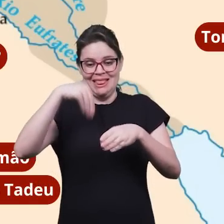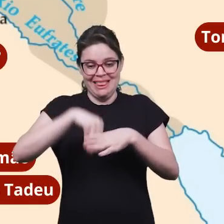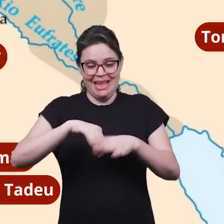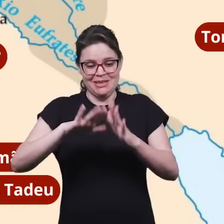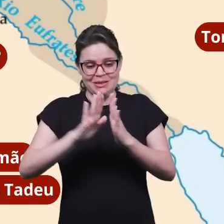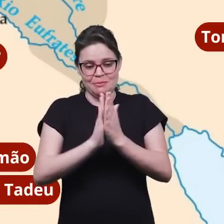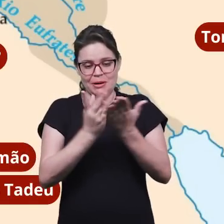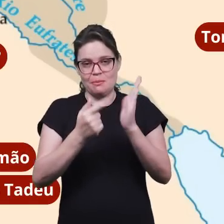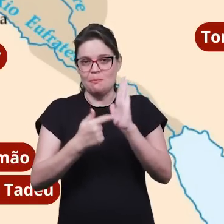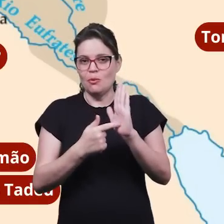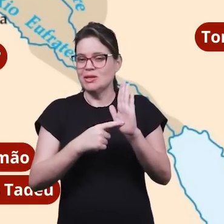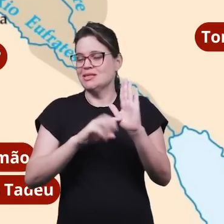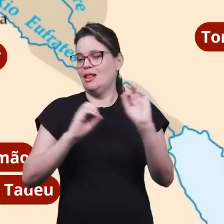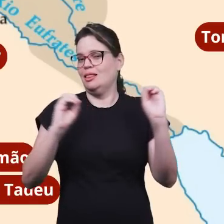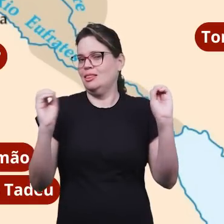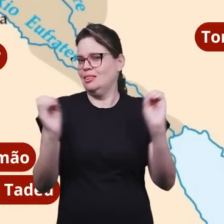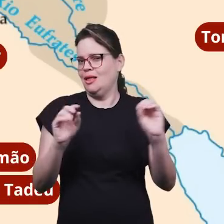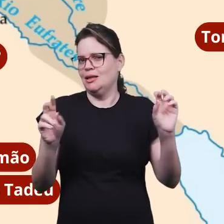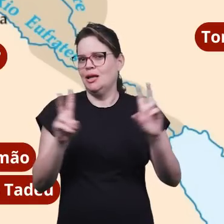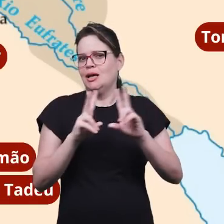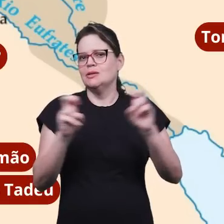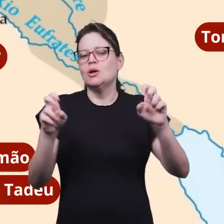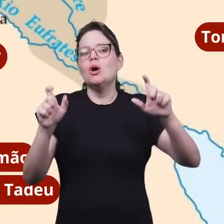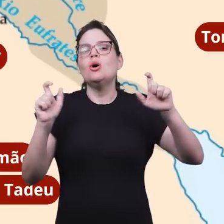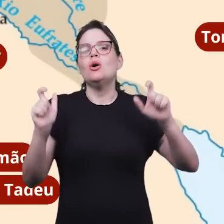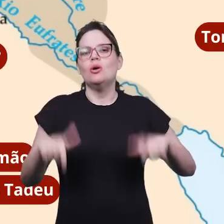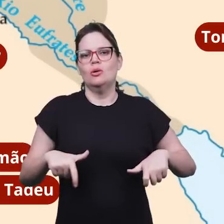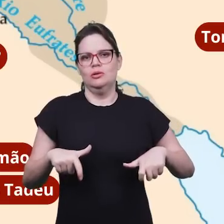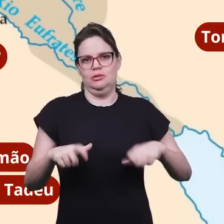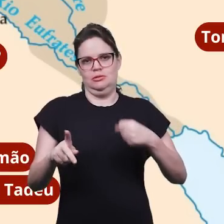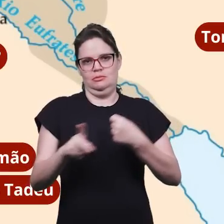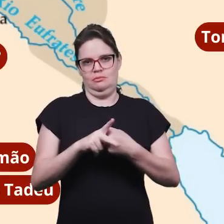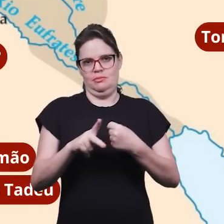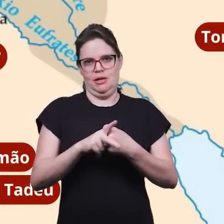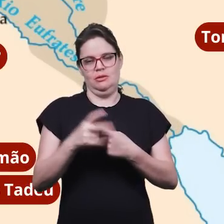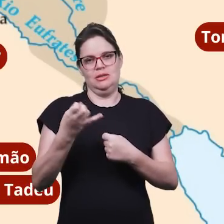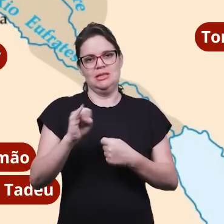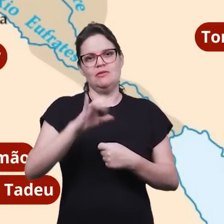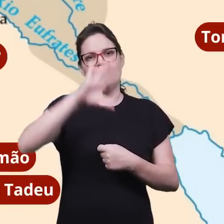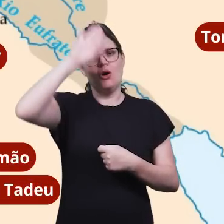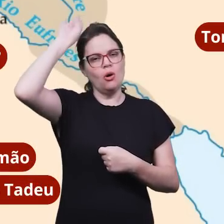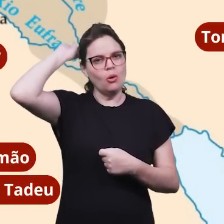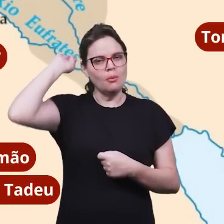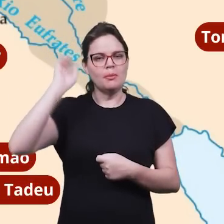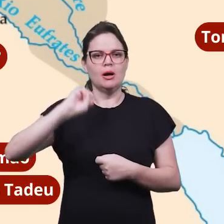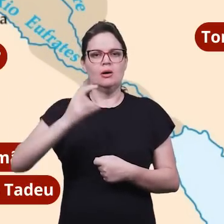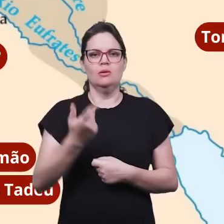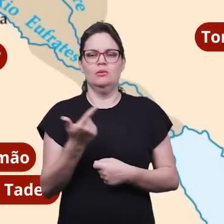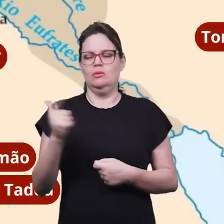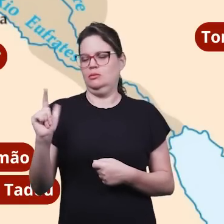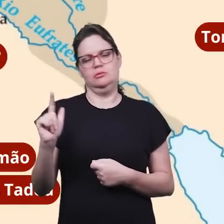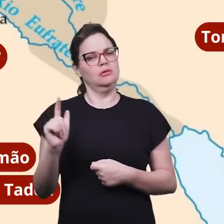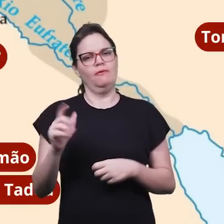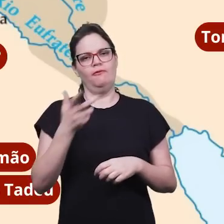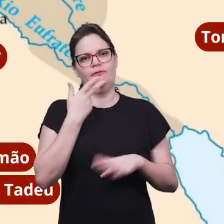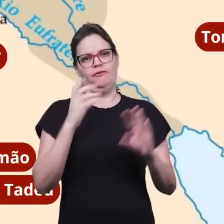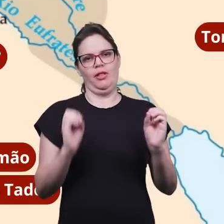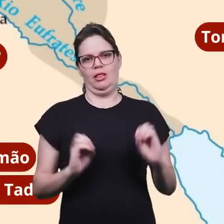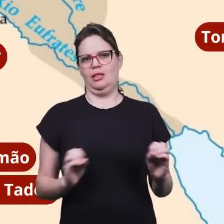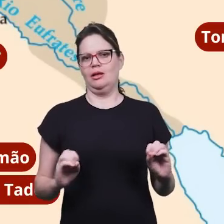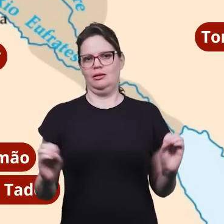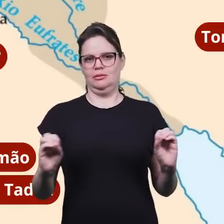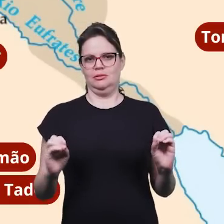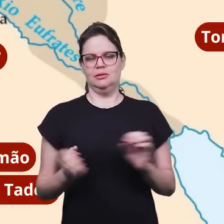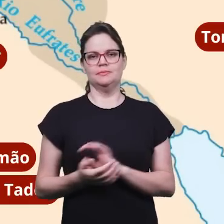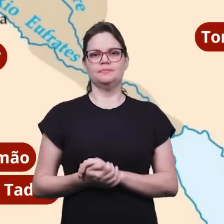não tem uma vírgula citando que Pedro foi em Roma. Inclusive, assim, quando Paulo foi, por exemplo,